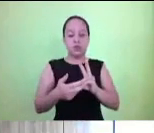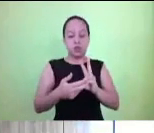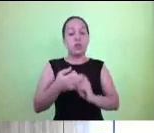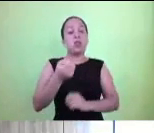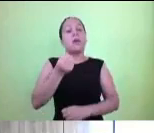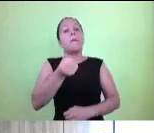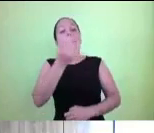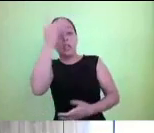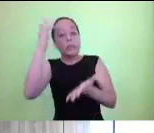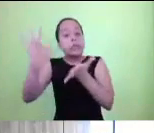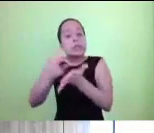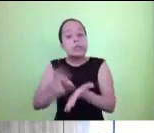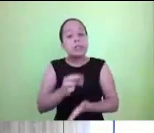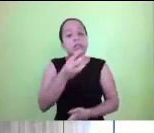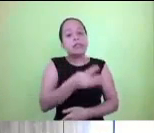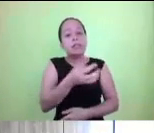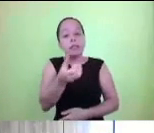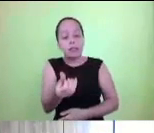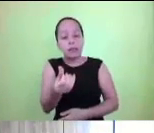Número de vagas, 5.